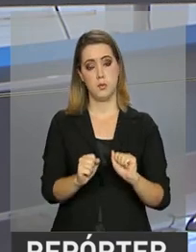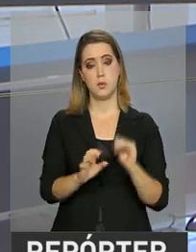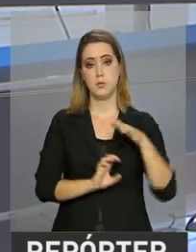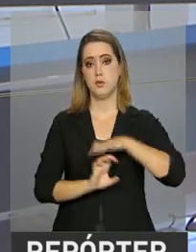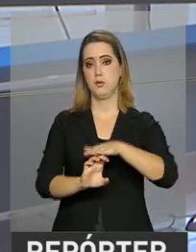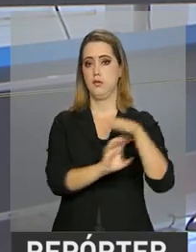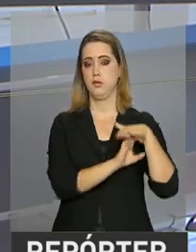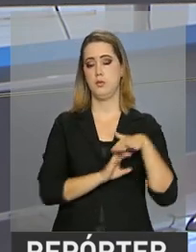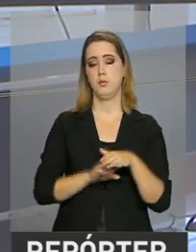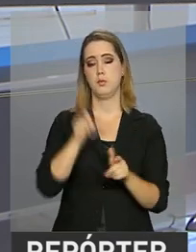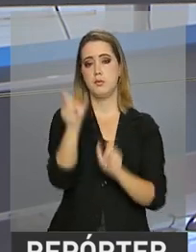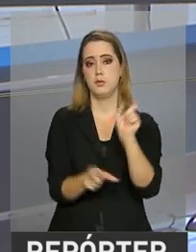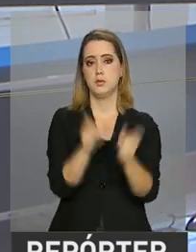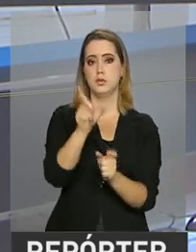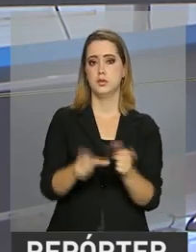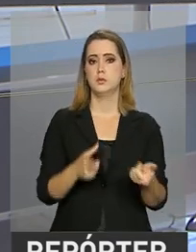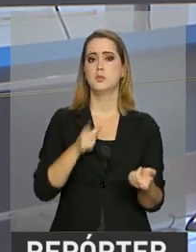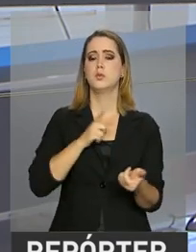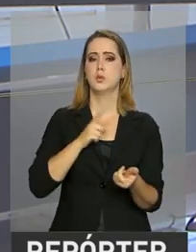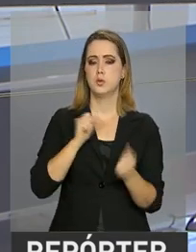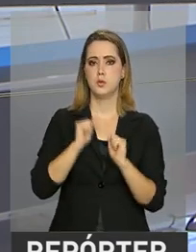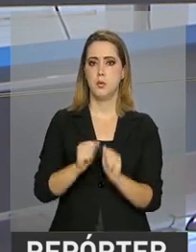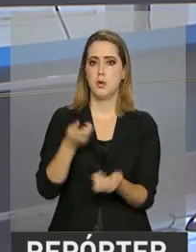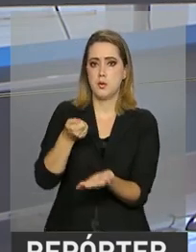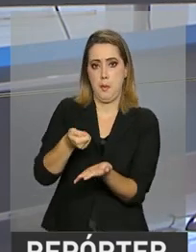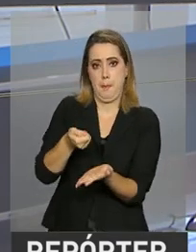também pessoas físicas patrocinem eventos